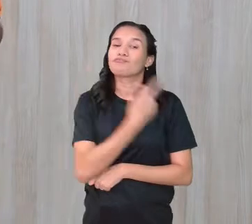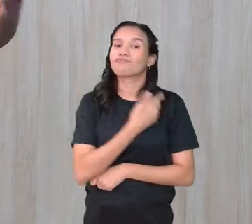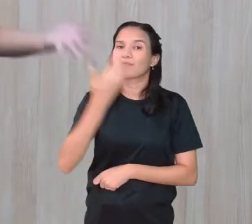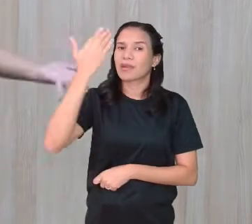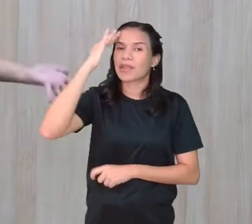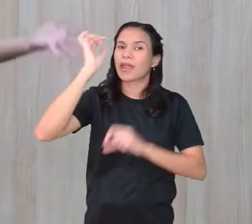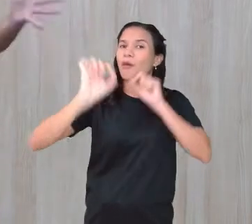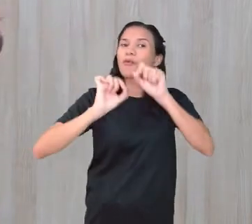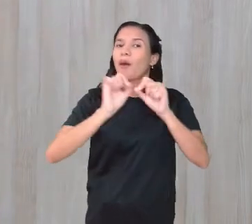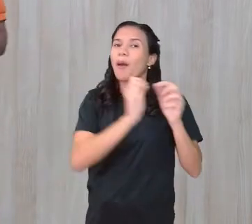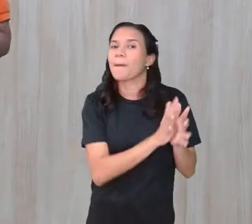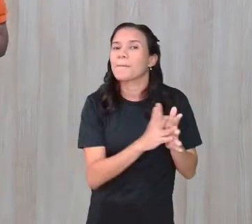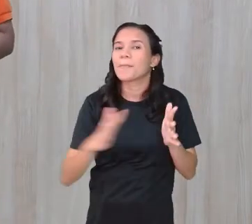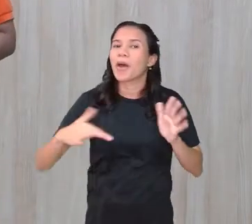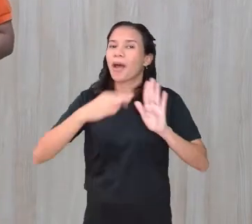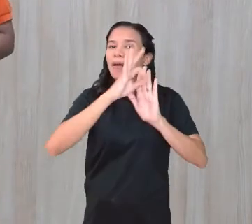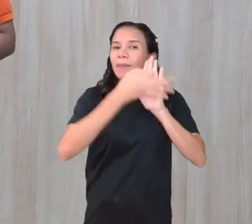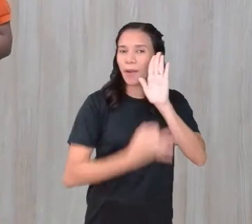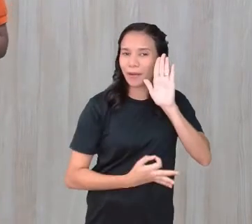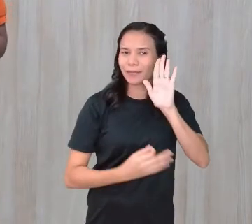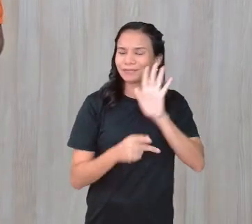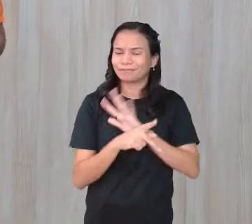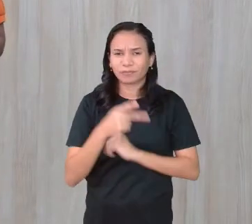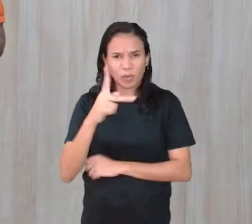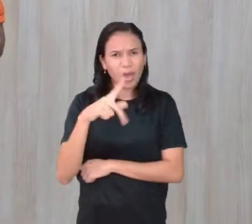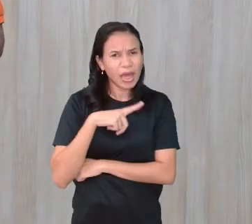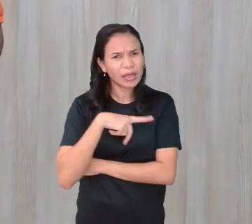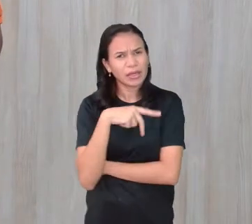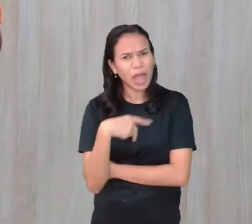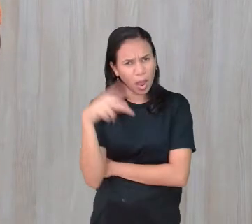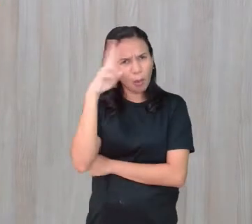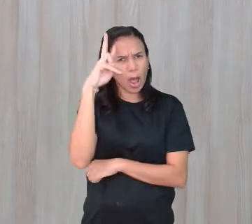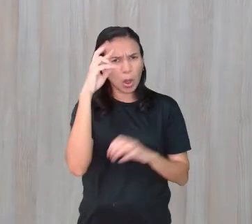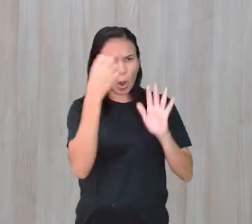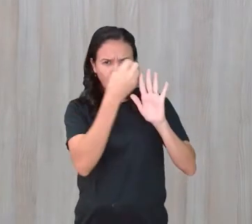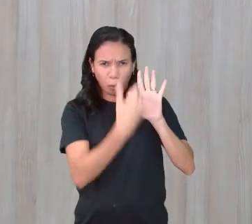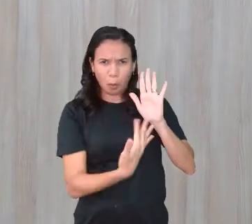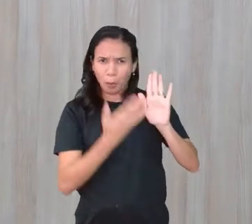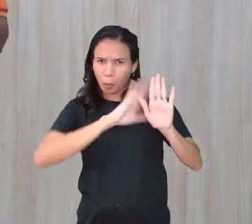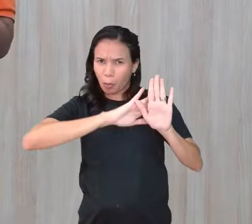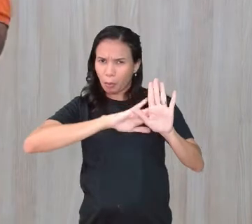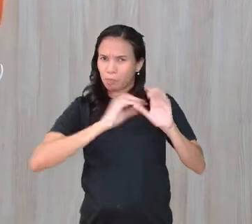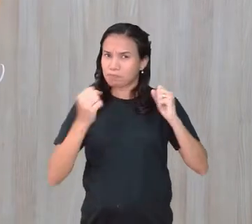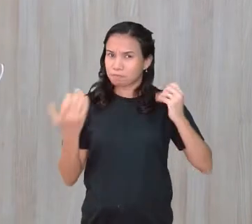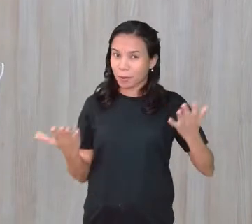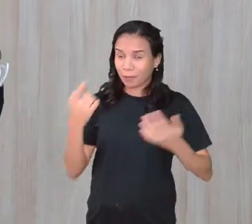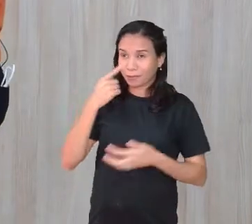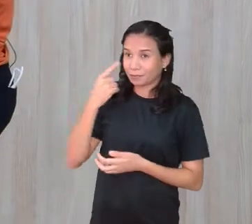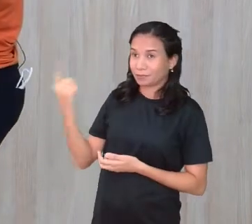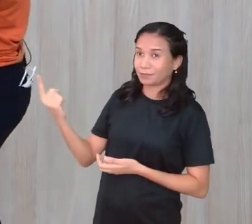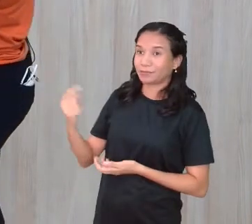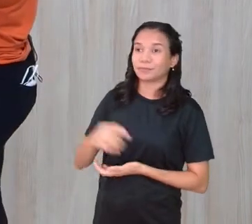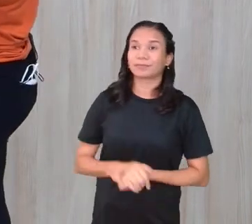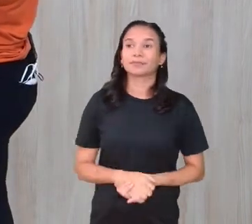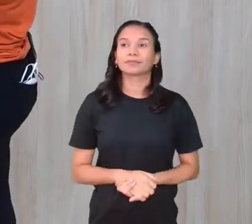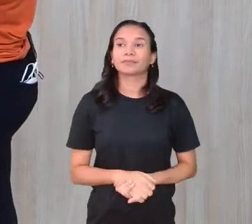qual é o enredo dessa coreografia. Será que existe uma história sendo contada? Eu acho que sim. Então vamos lá.